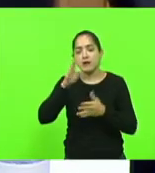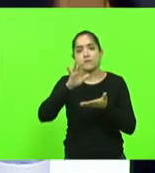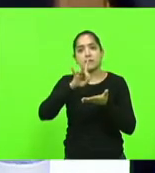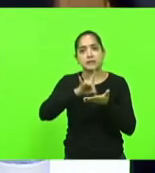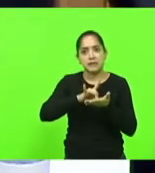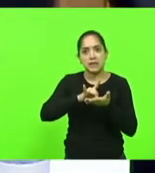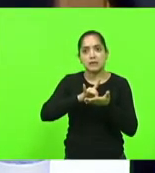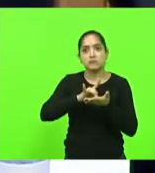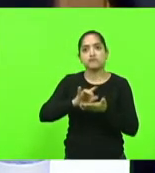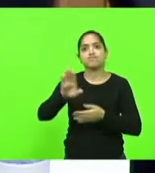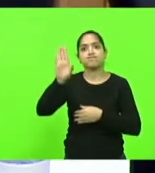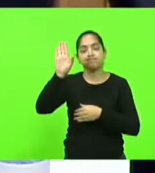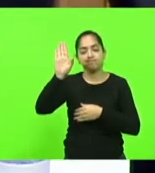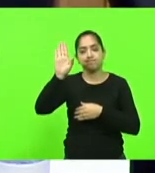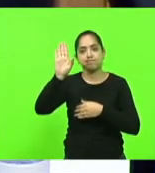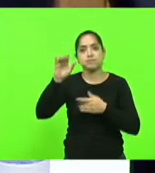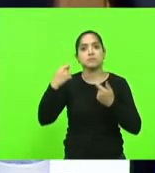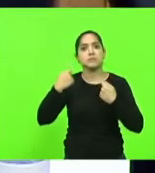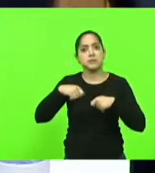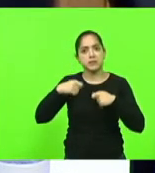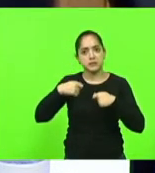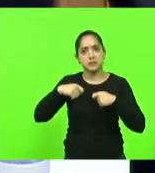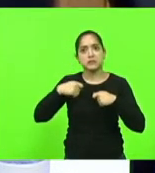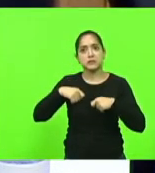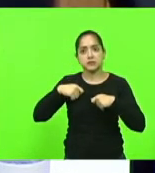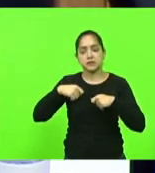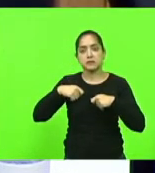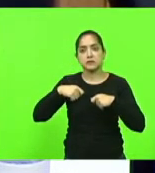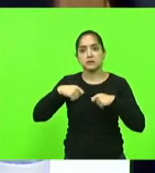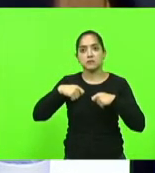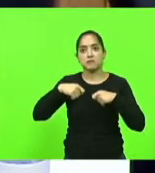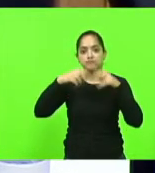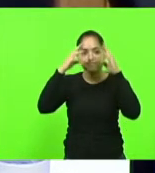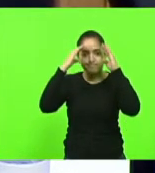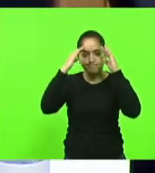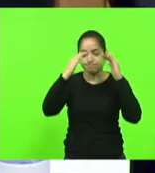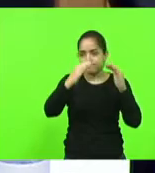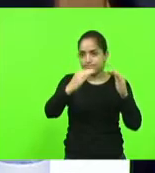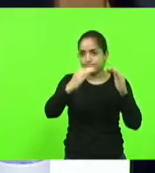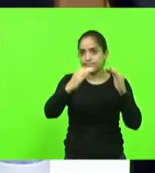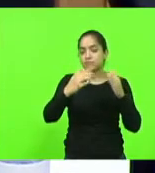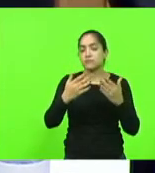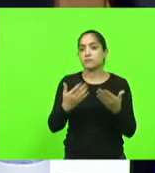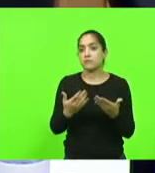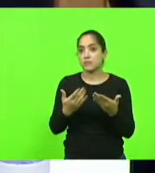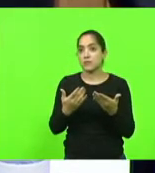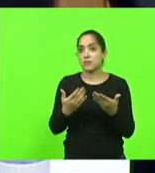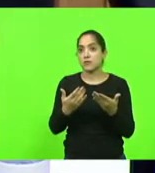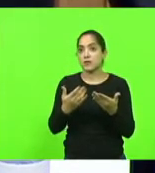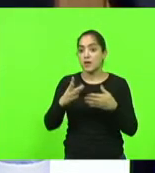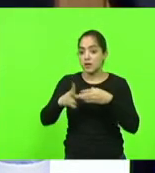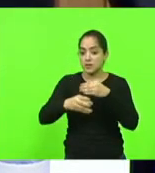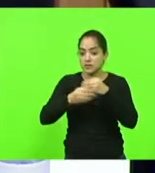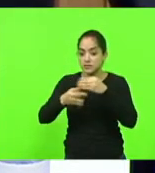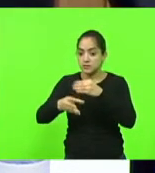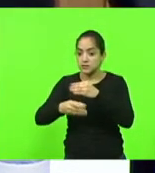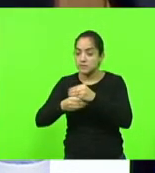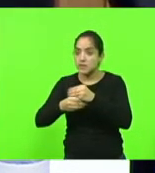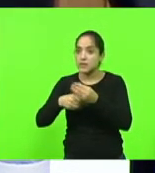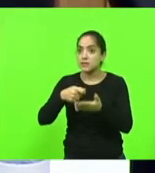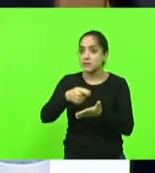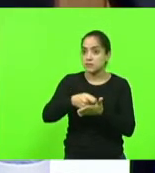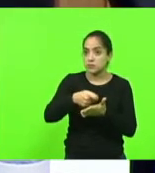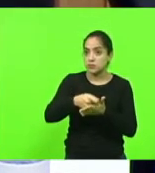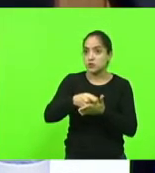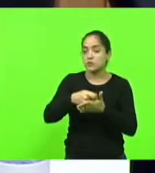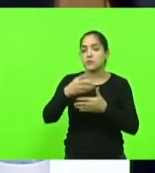esta palavra deve ser honrada, custe o que custar. No que tange às nossas emendas impositivas, emendas